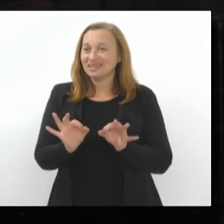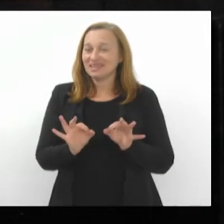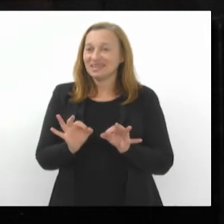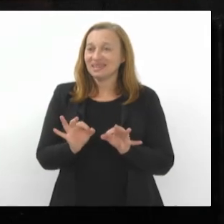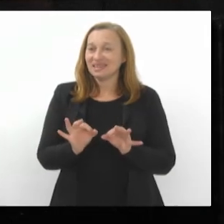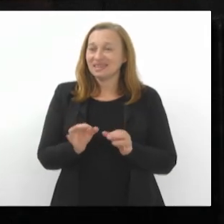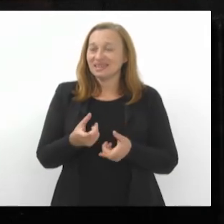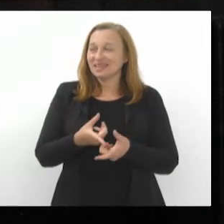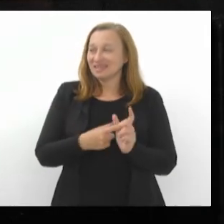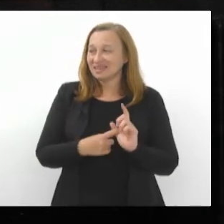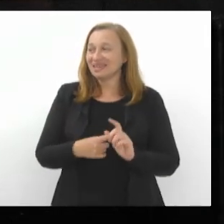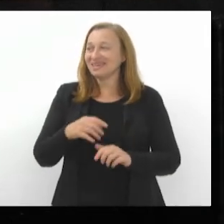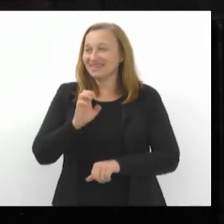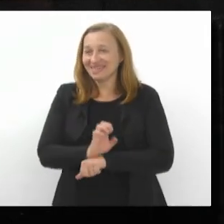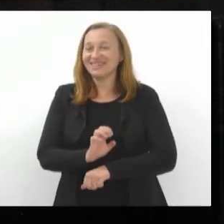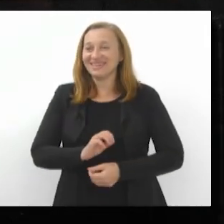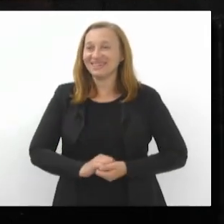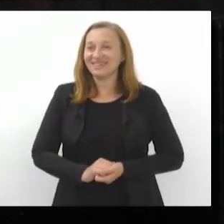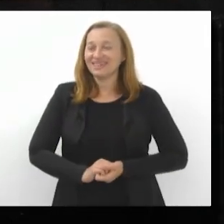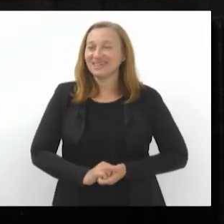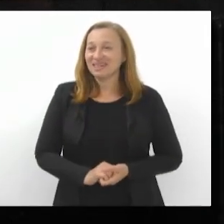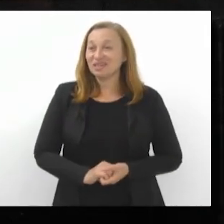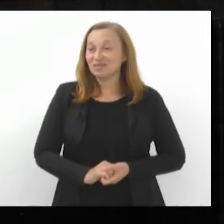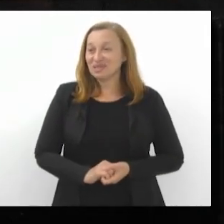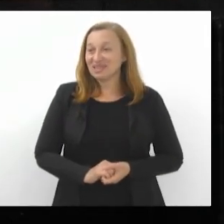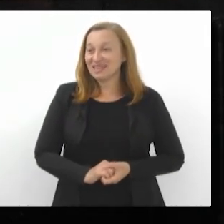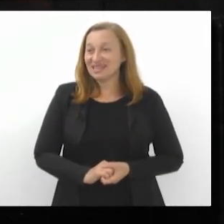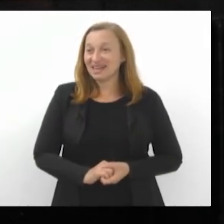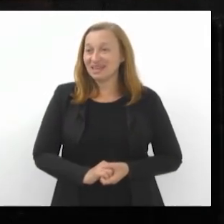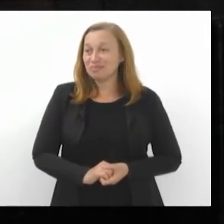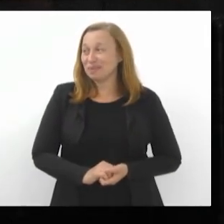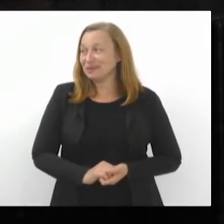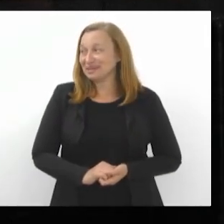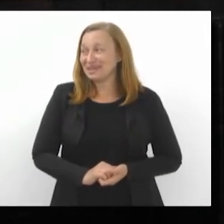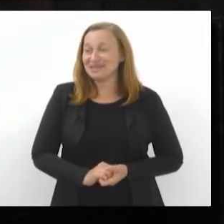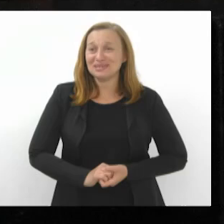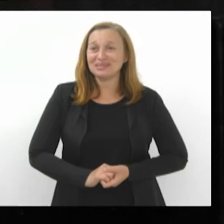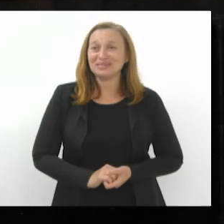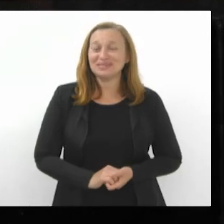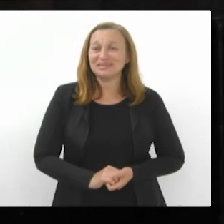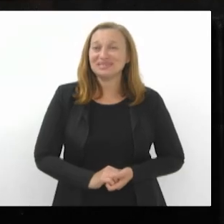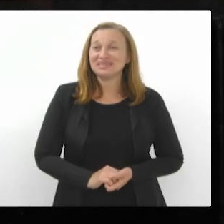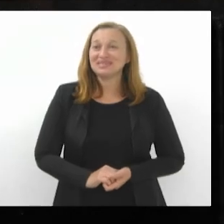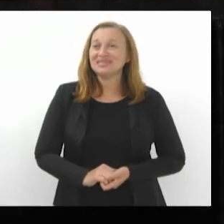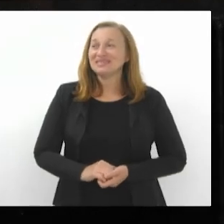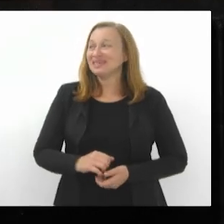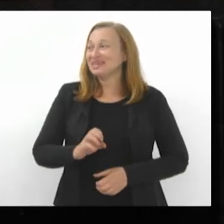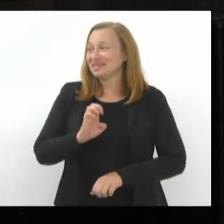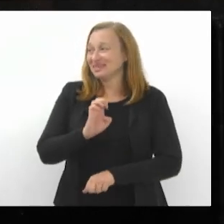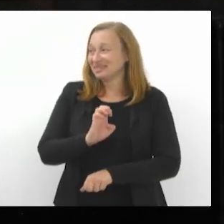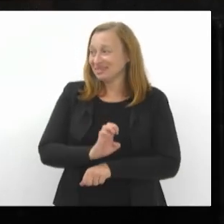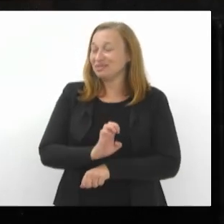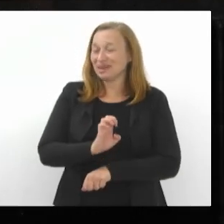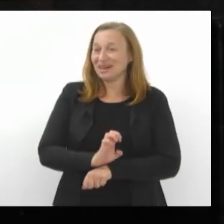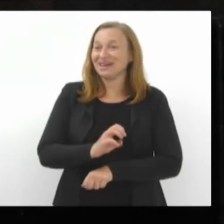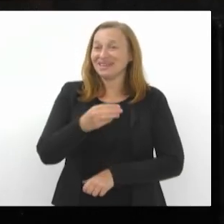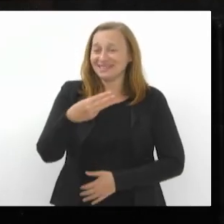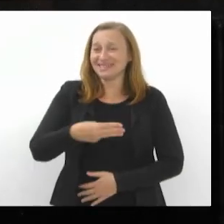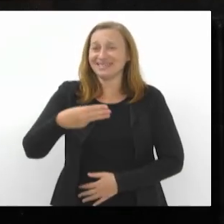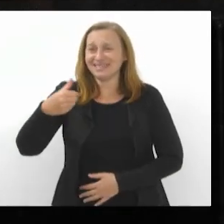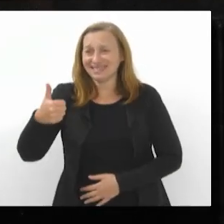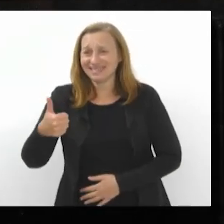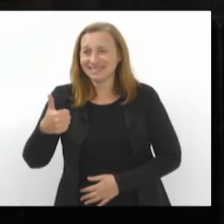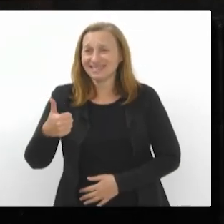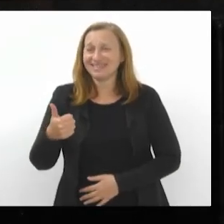Estados. E o Estado tem até 31 de dezembro de